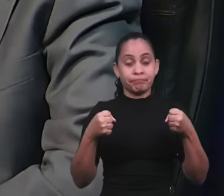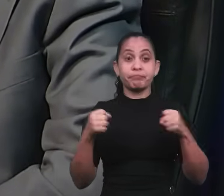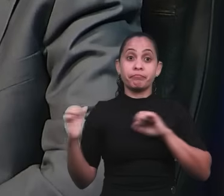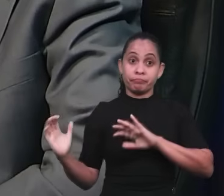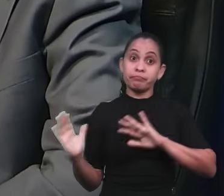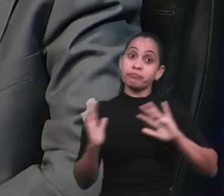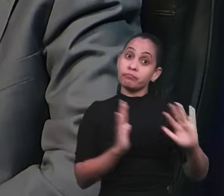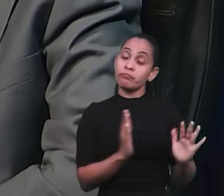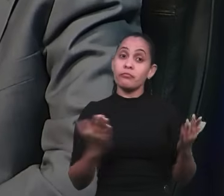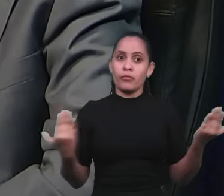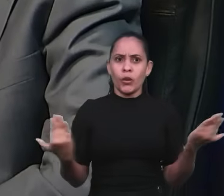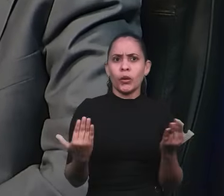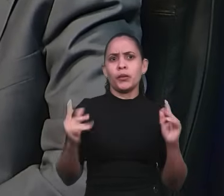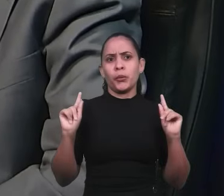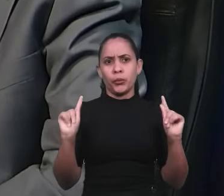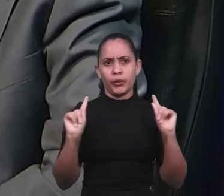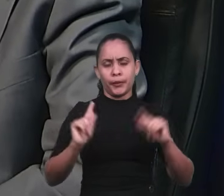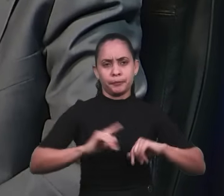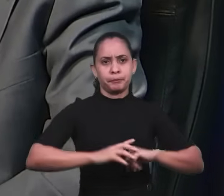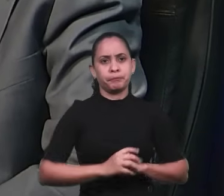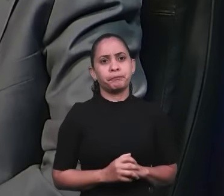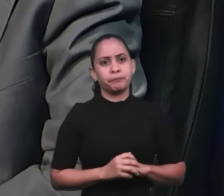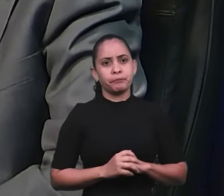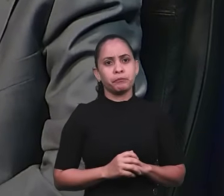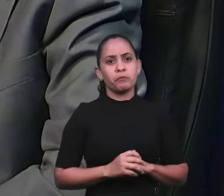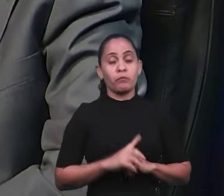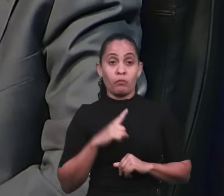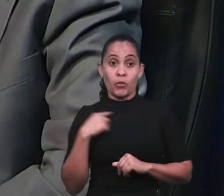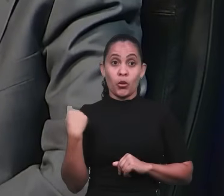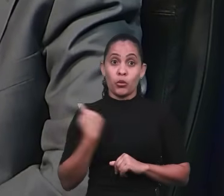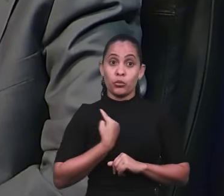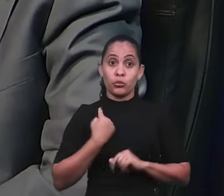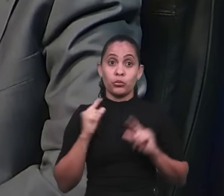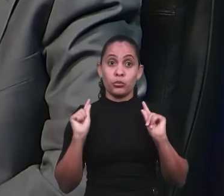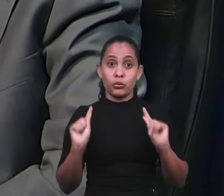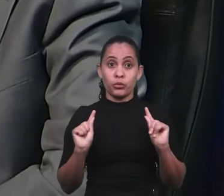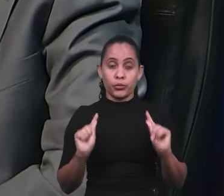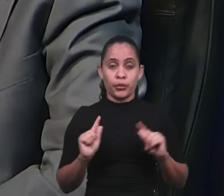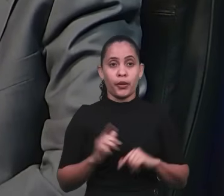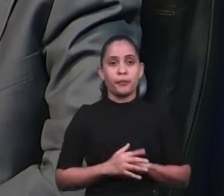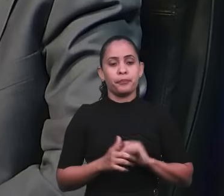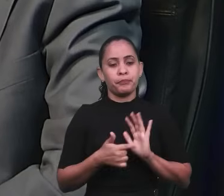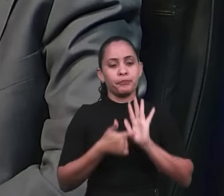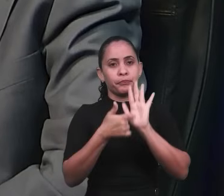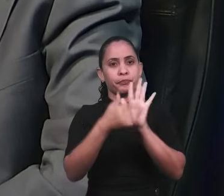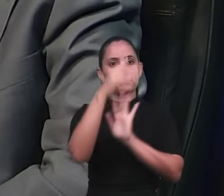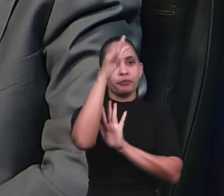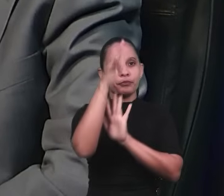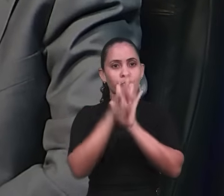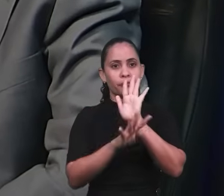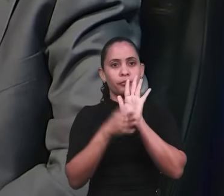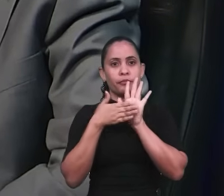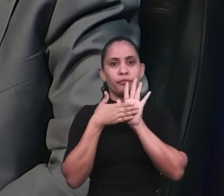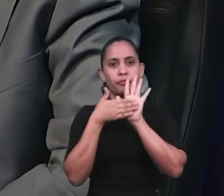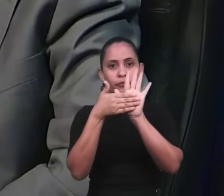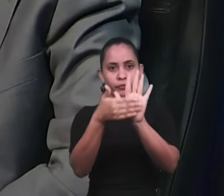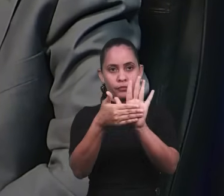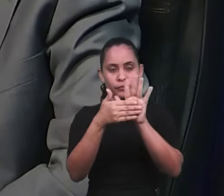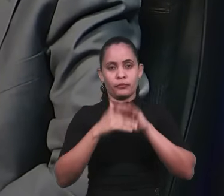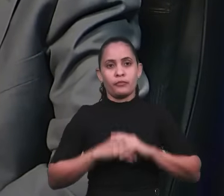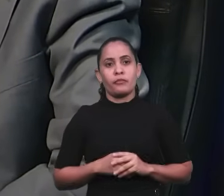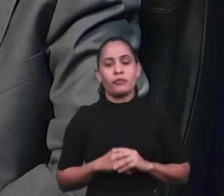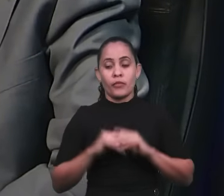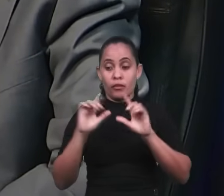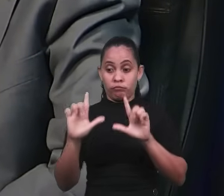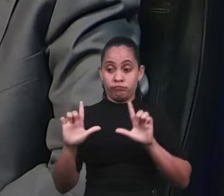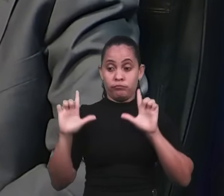E para isto, nós vamos colocar um texto aqui a ser projetado, que